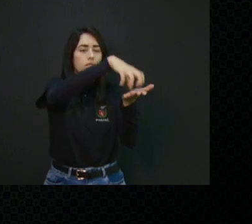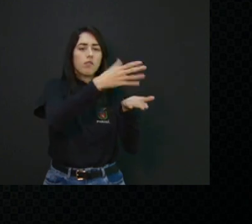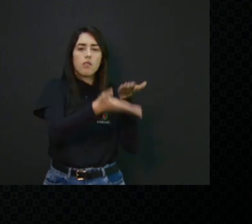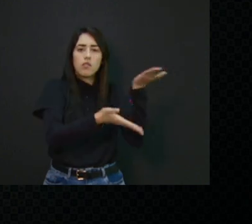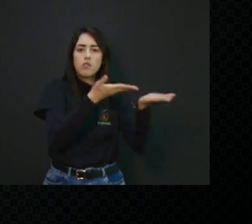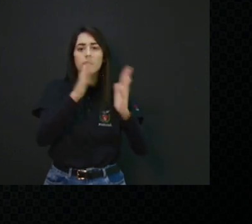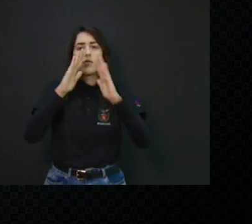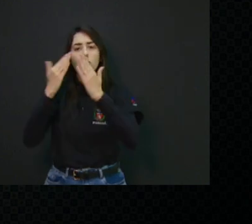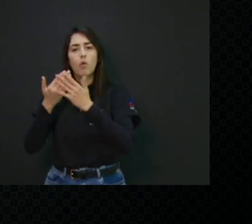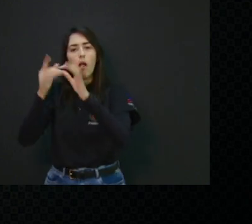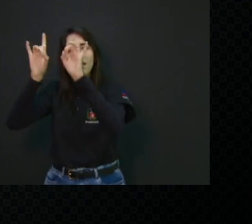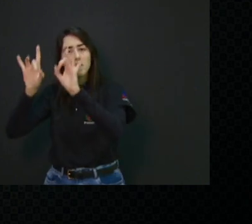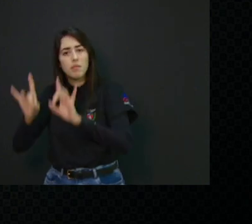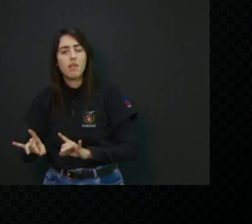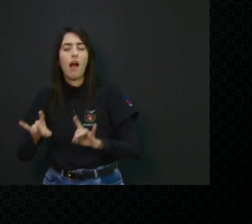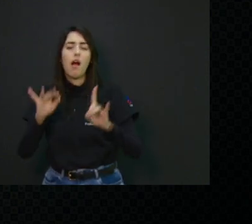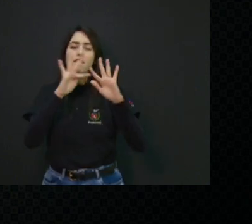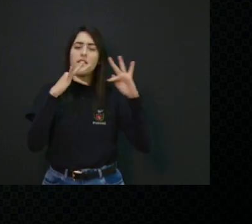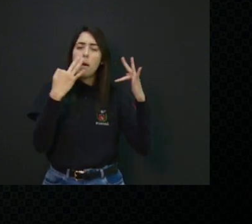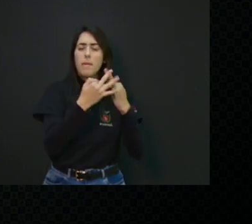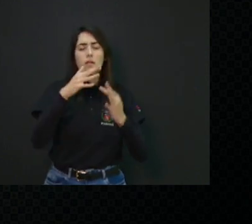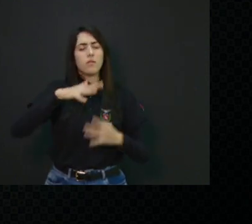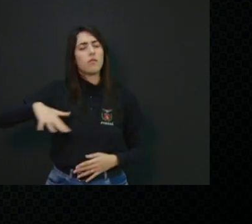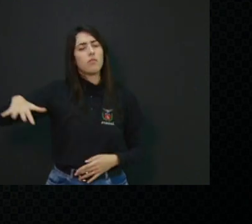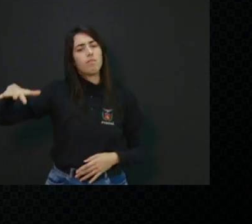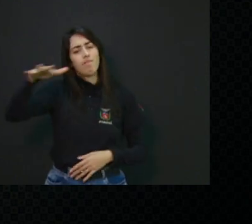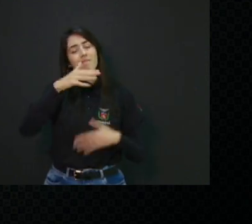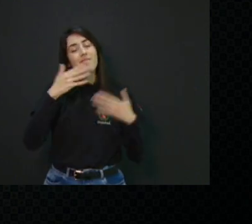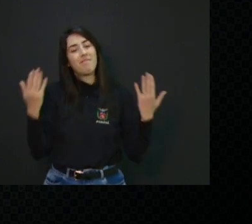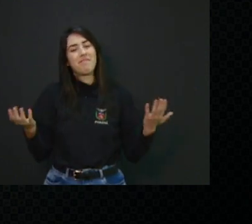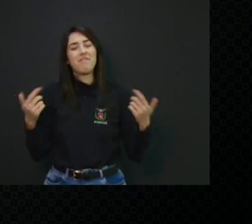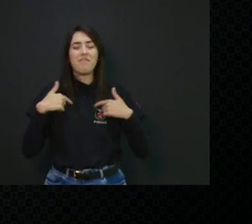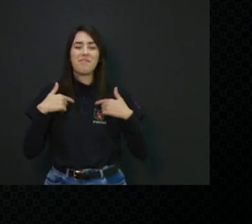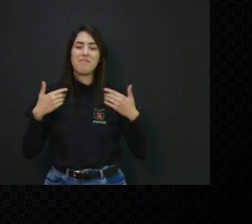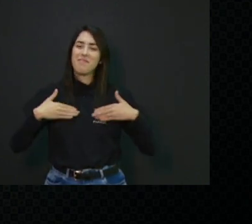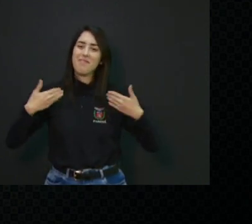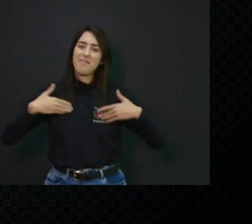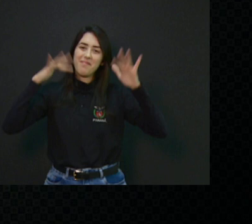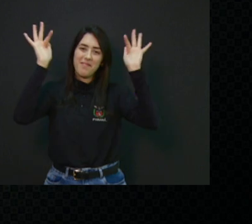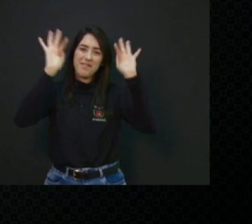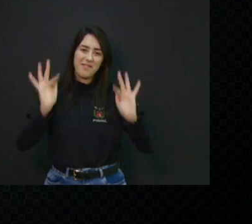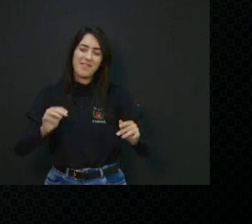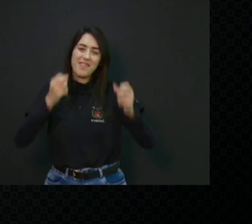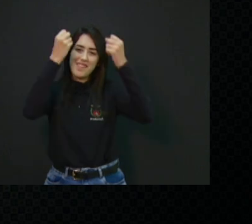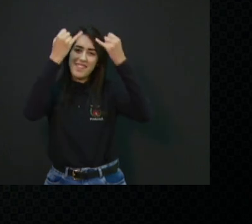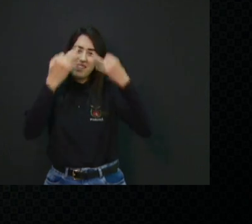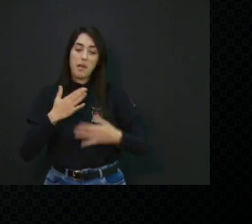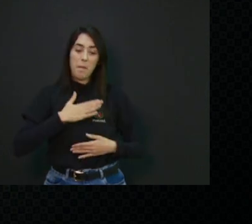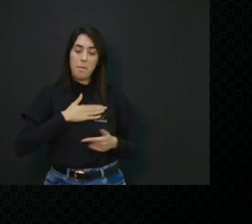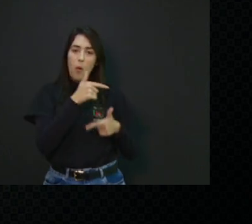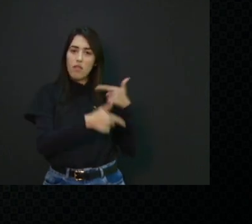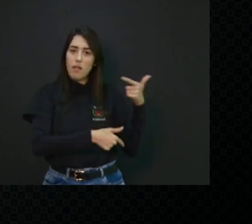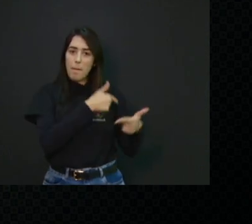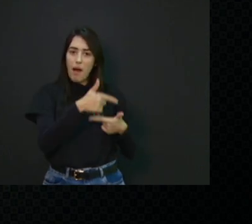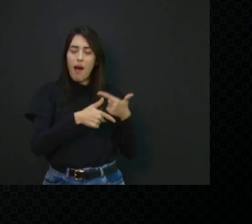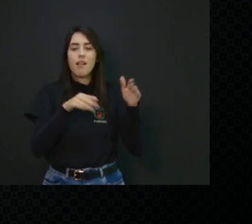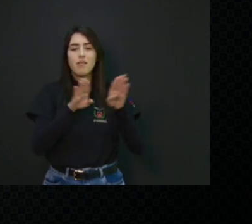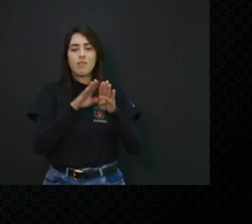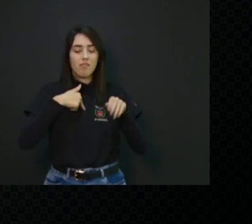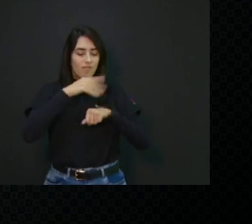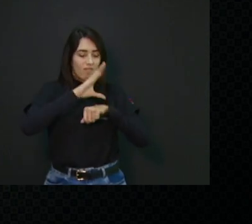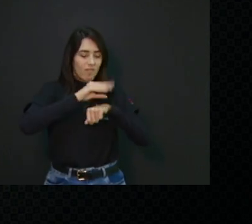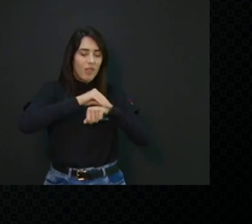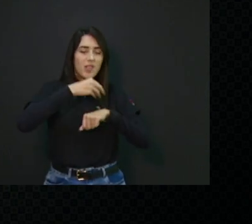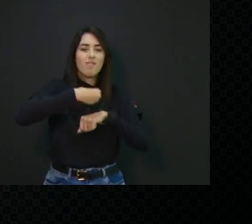escolas especializadas e família. Então, eu fico muito feliz de poder falar um pouquinho da minha prática, falar um pouquinho do conhecimento que eu